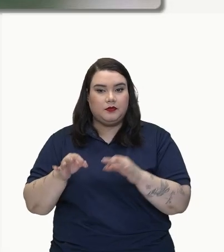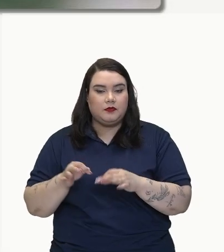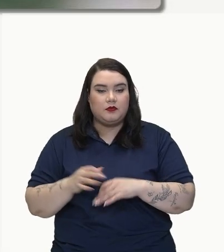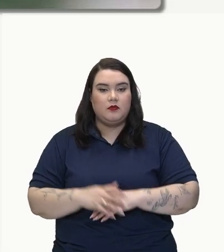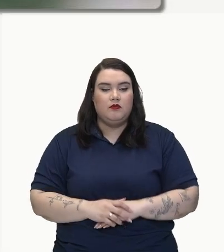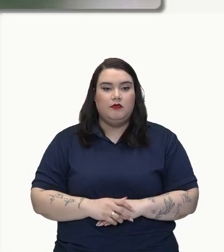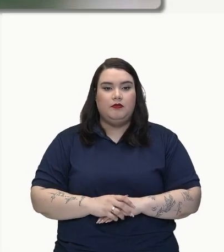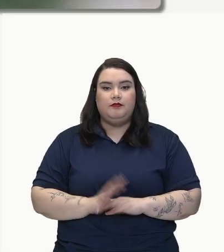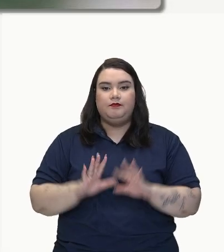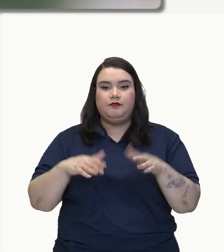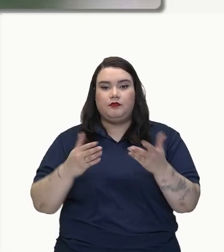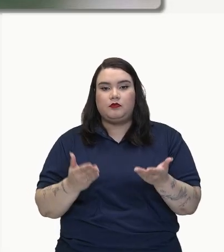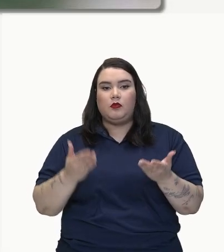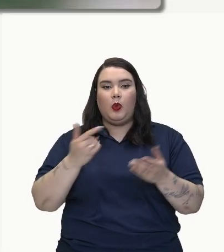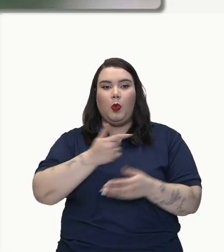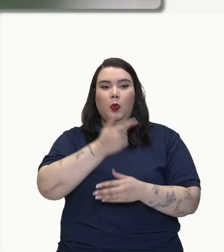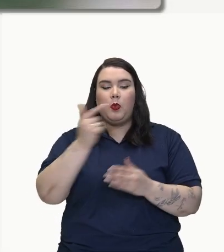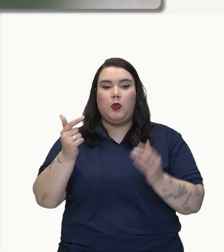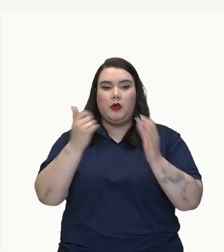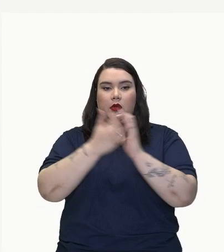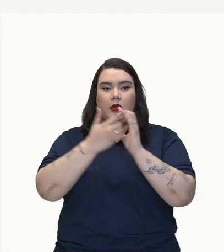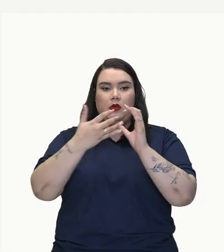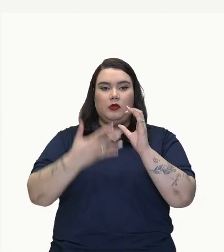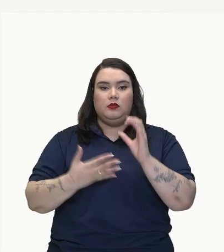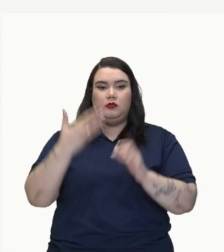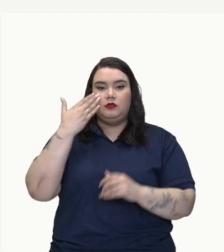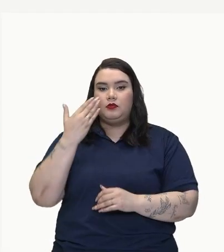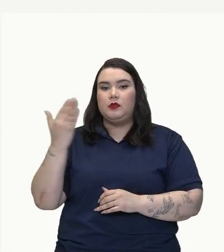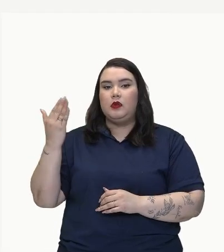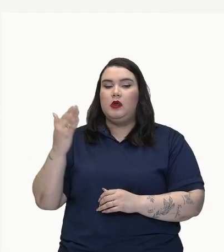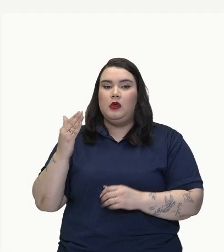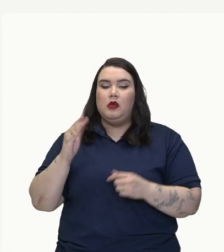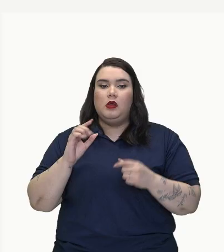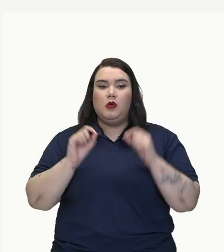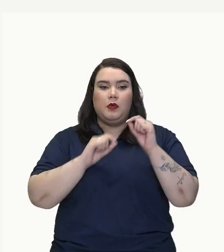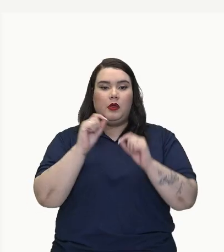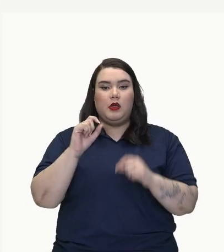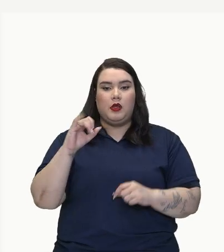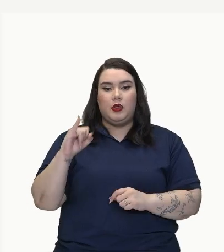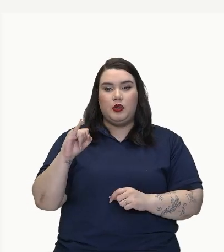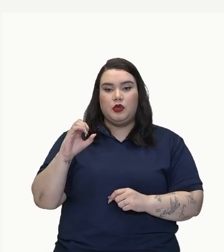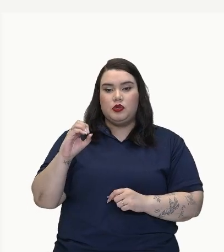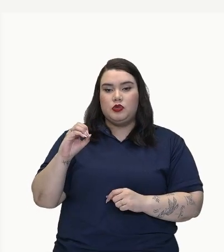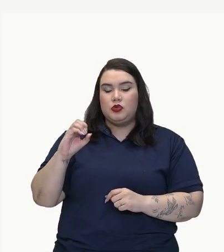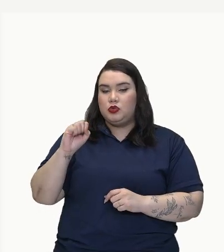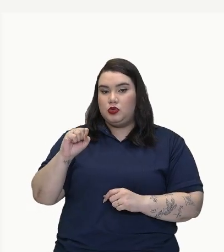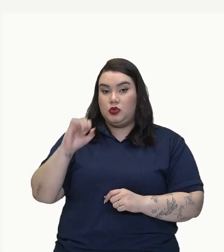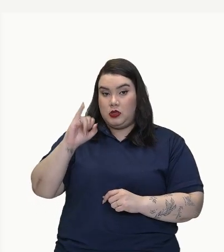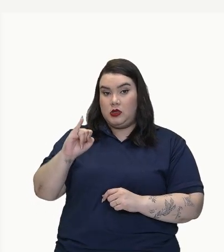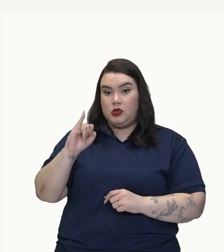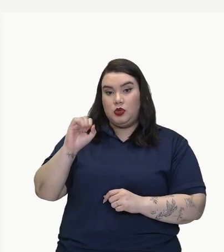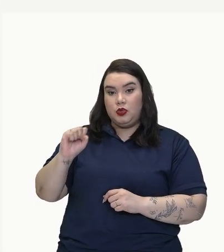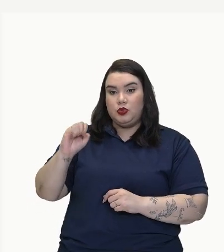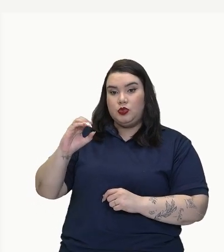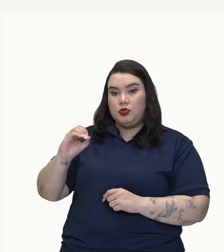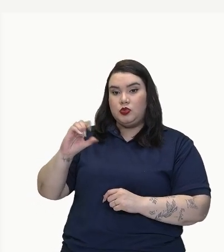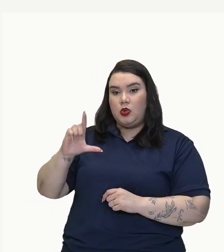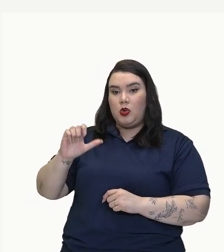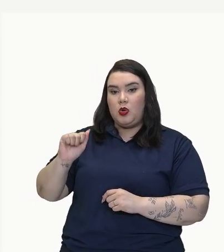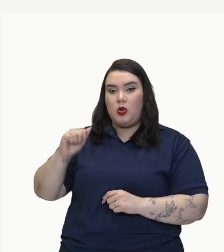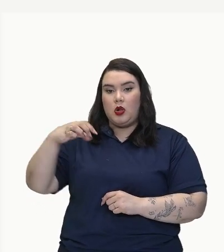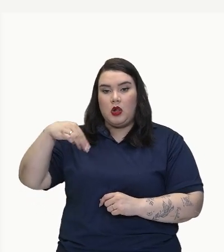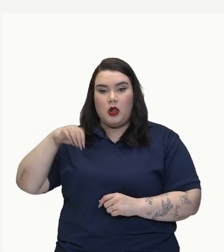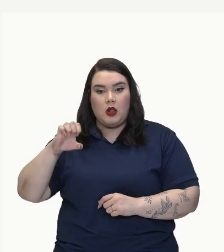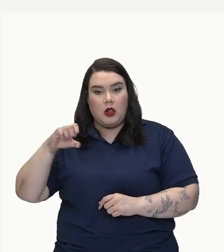gente vai observar um outro fator, que é o isolamento geográfico. O isolamento geográfico é quando populações da